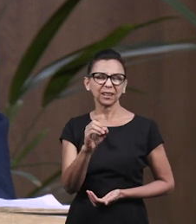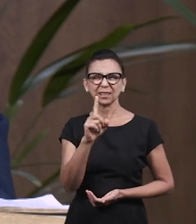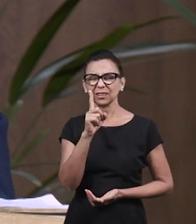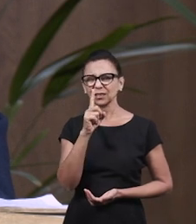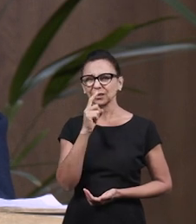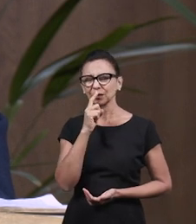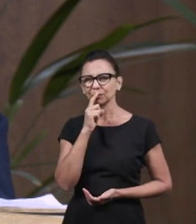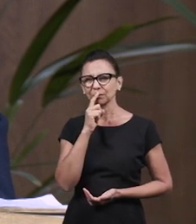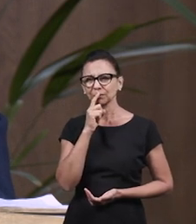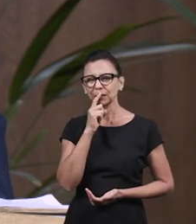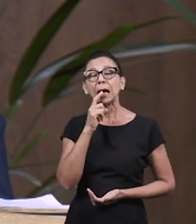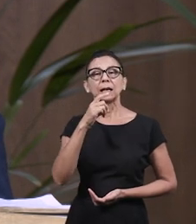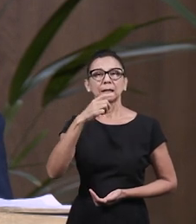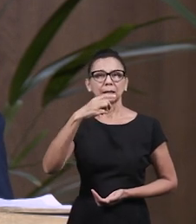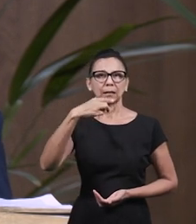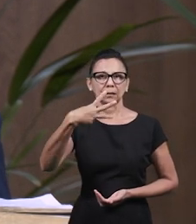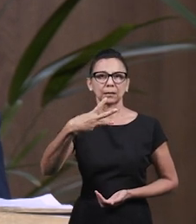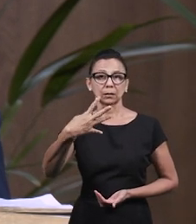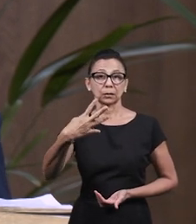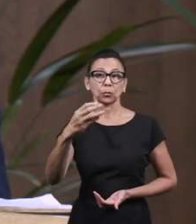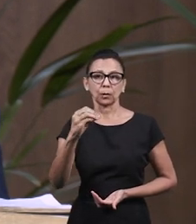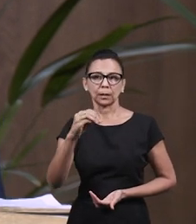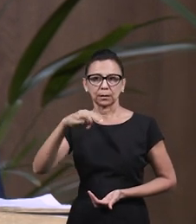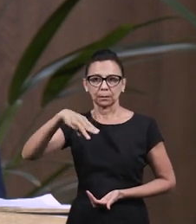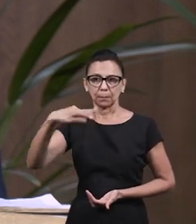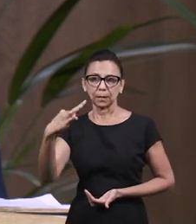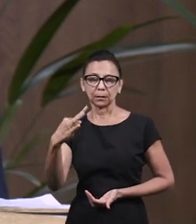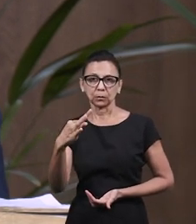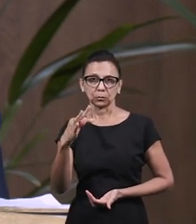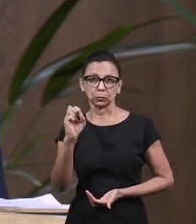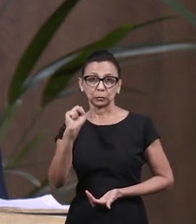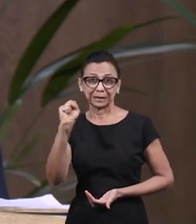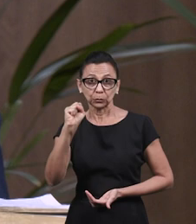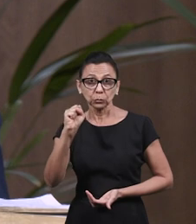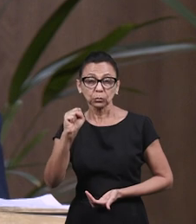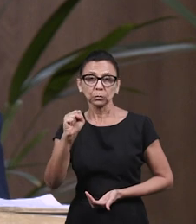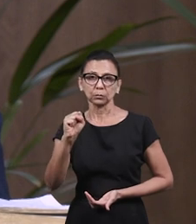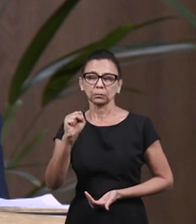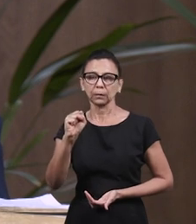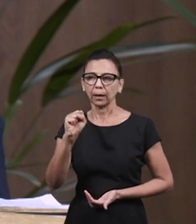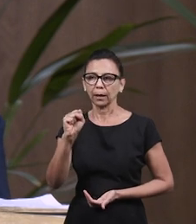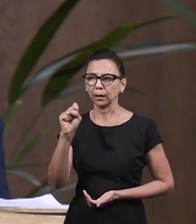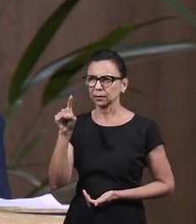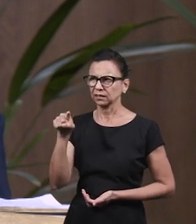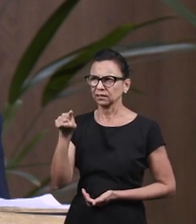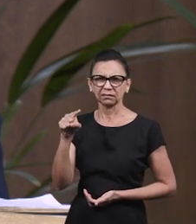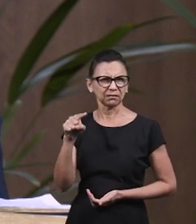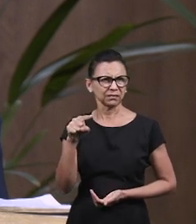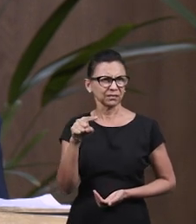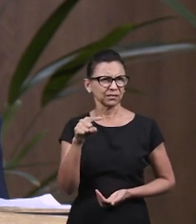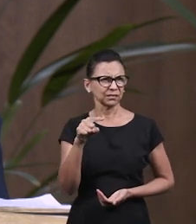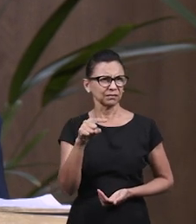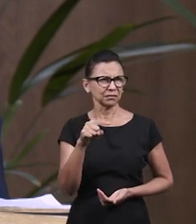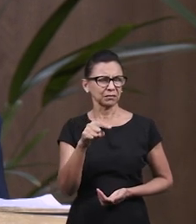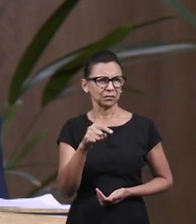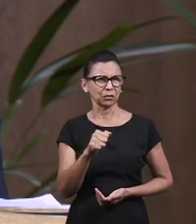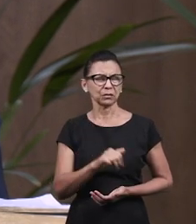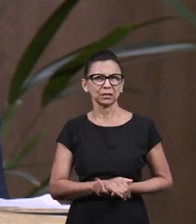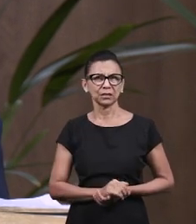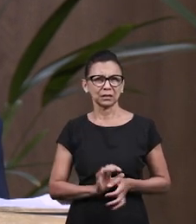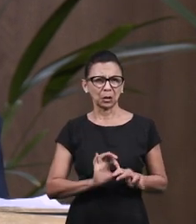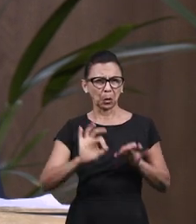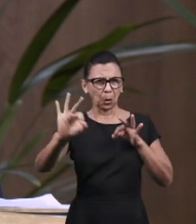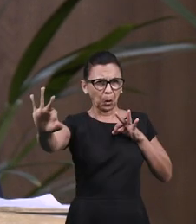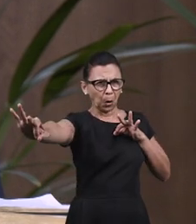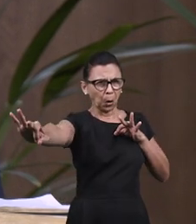aí não vai dar desse jeito. 340 metros. Uhum. 340 metros em 1 segundo, andou 340 metros. É grande, né? É